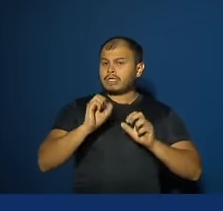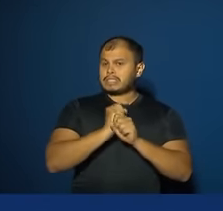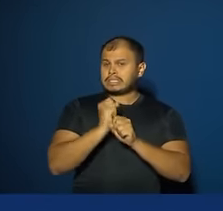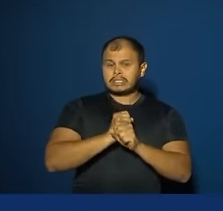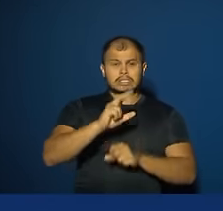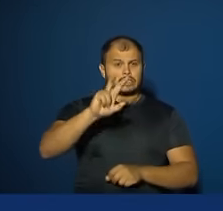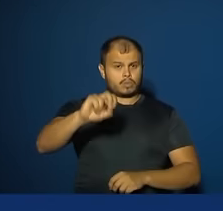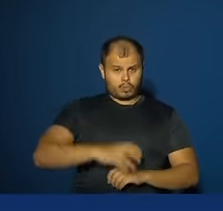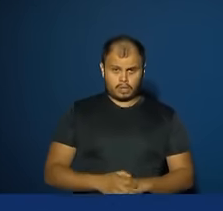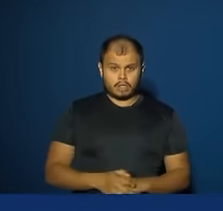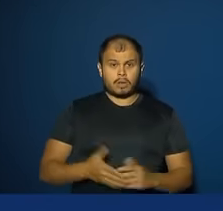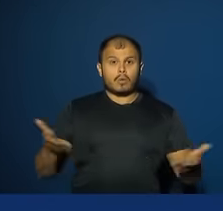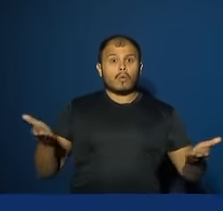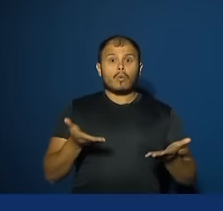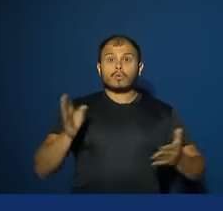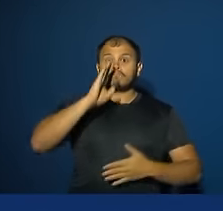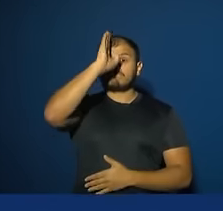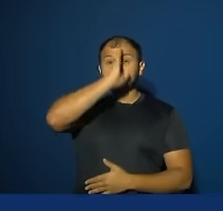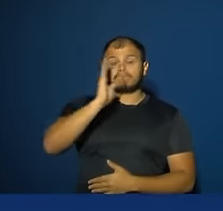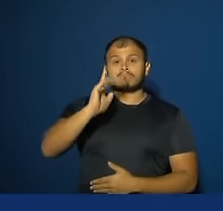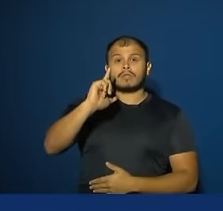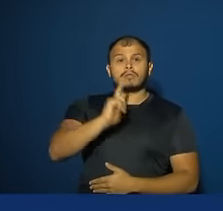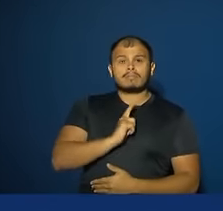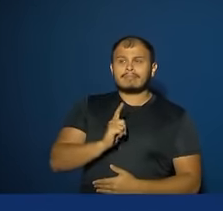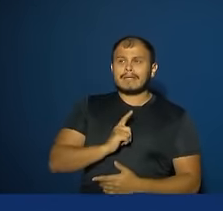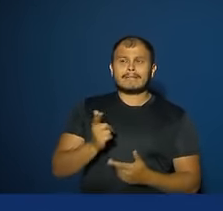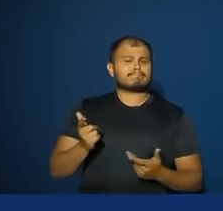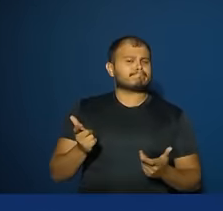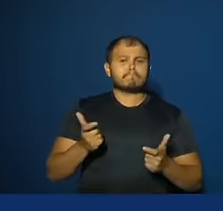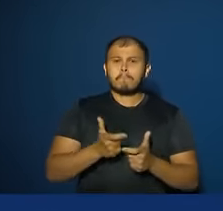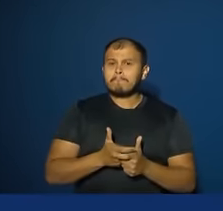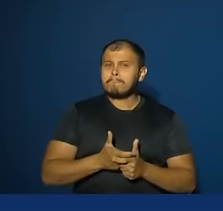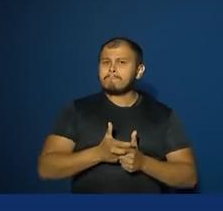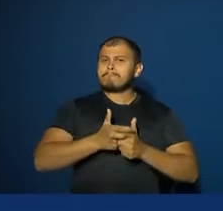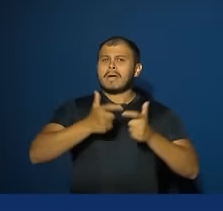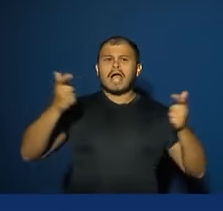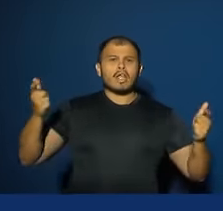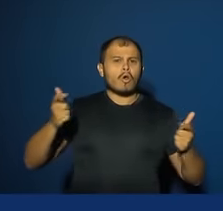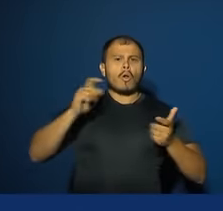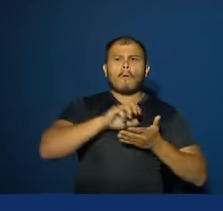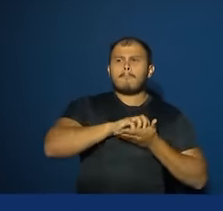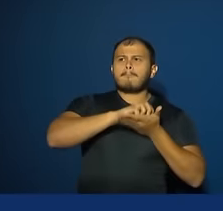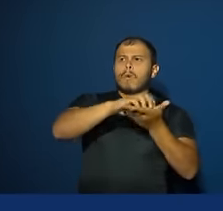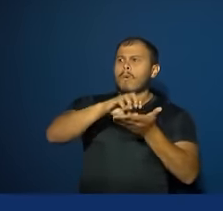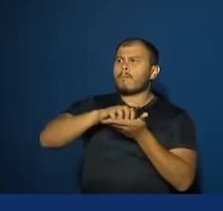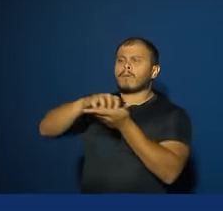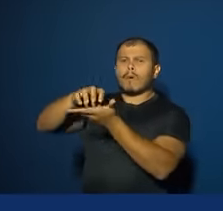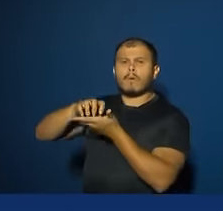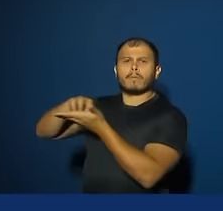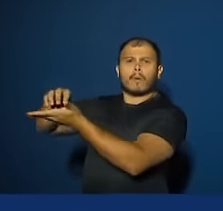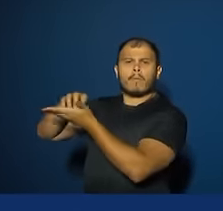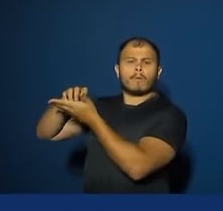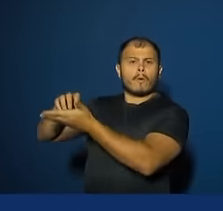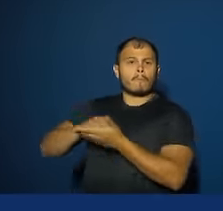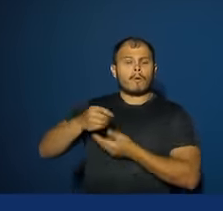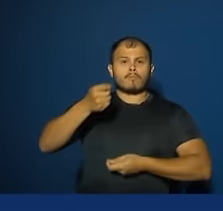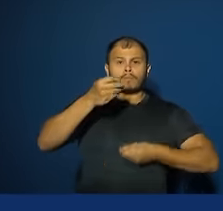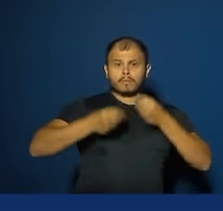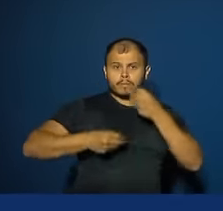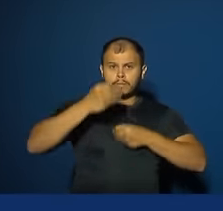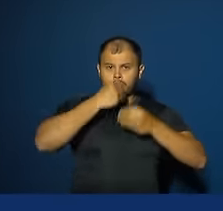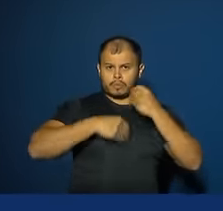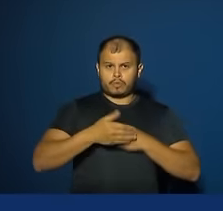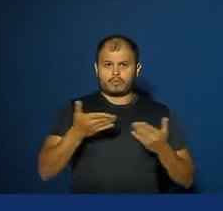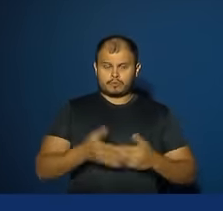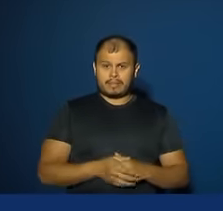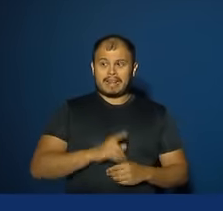Brasil é é o maior eh eh eh exportador de alimentos do mundo a maior obsessão no Oriente Médio